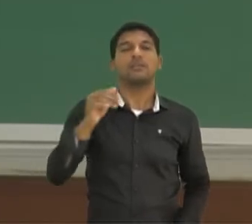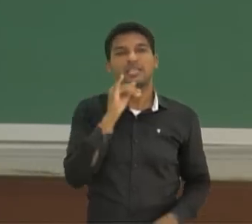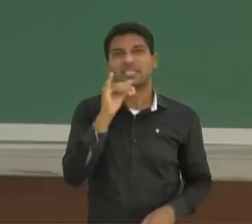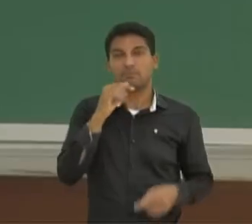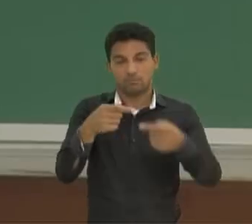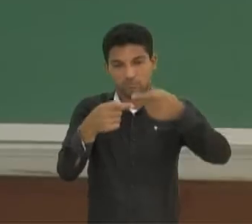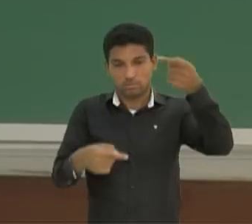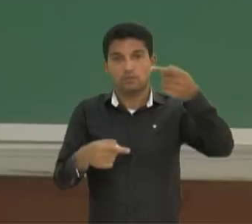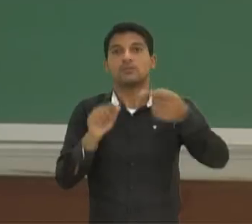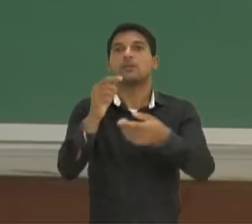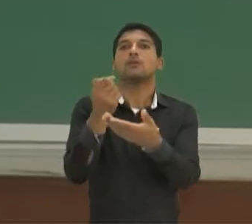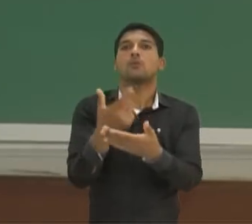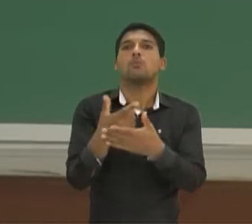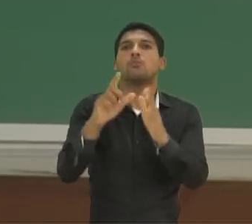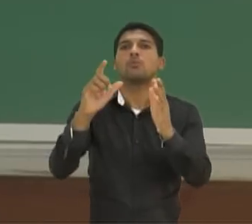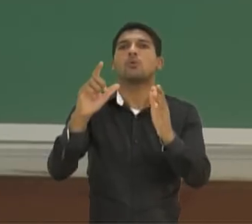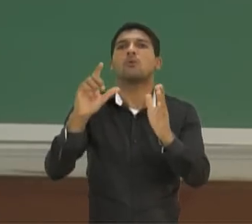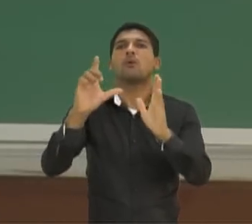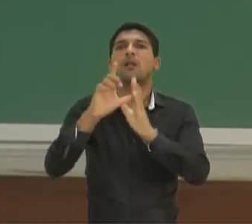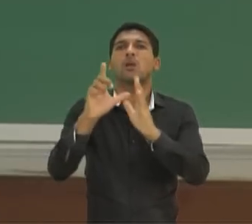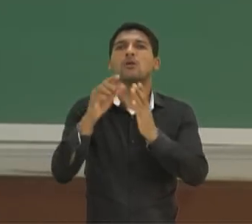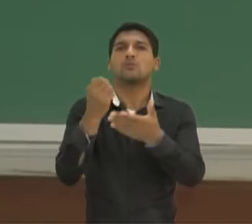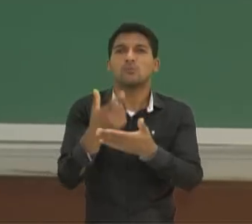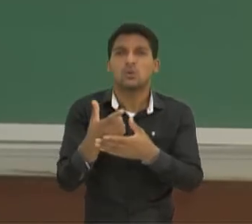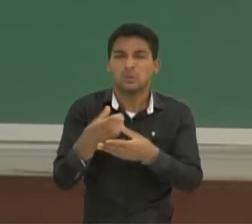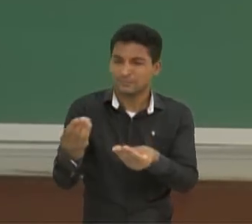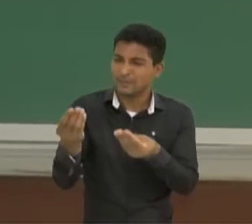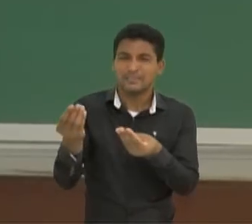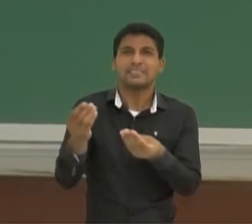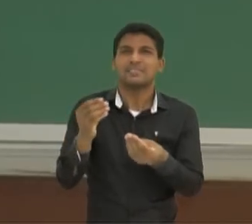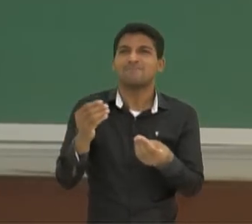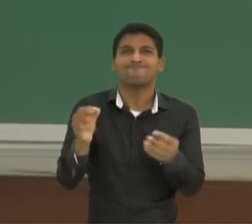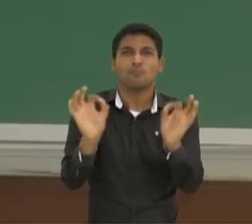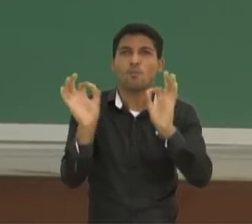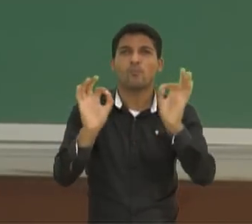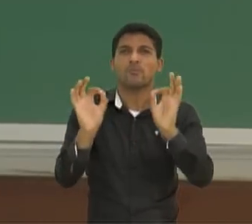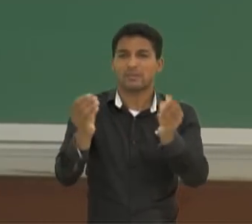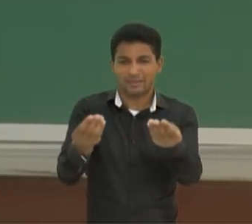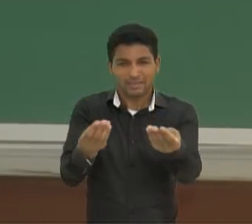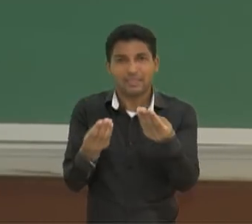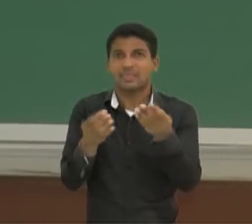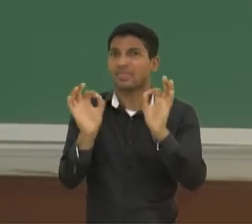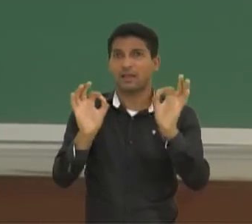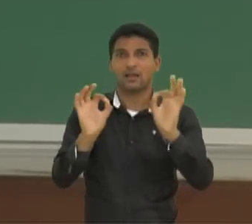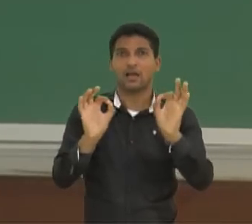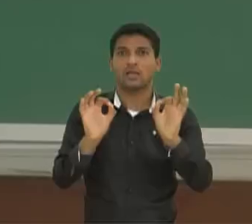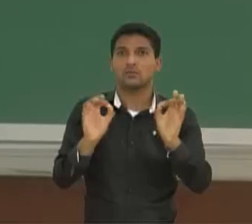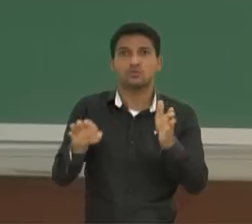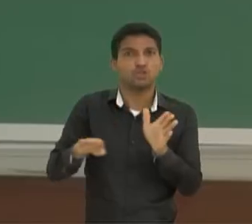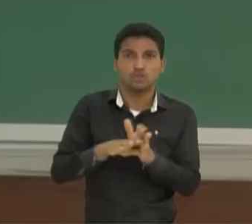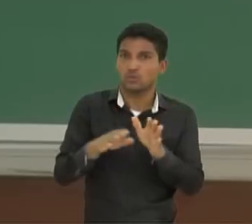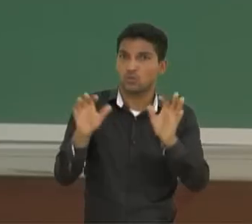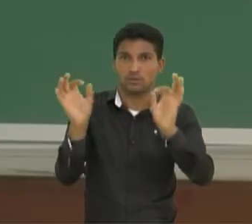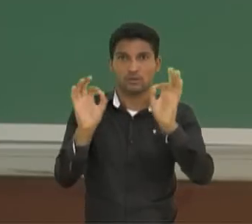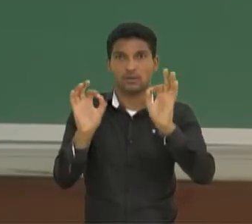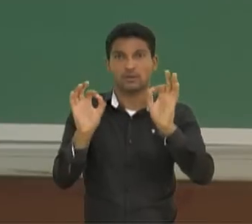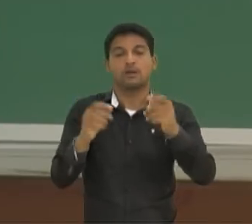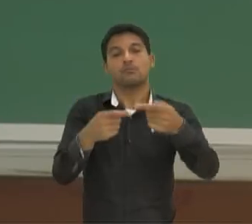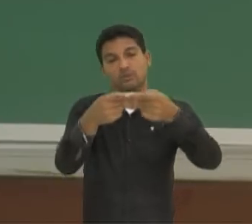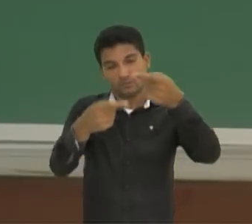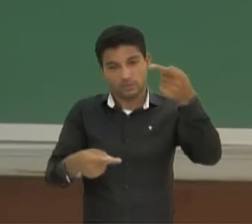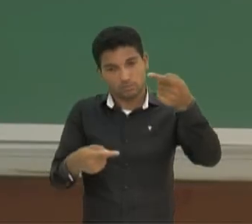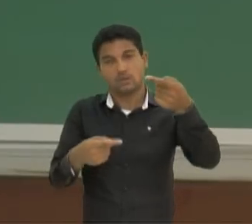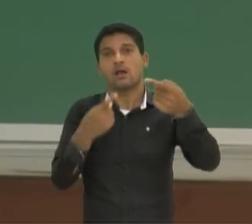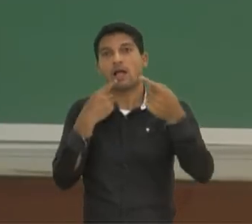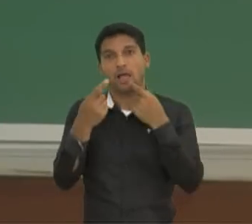casa, então esse é o contexto da história, do enredo, da trama, né, que gerou um determinado conflito e que me fez